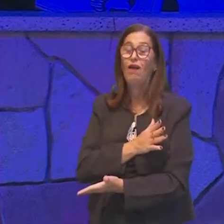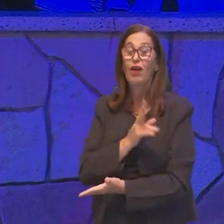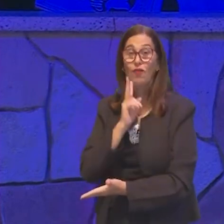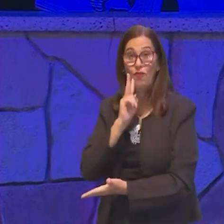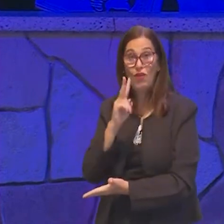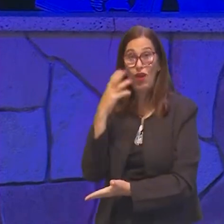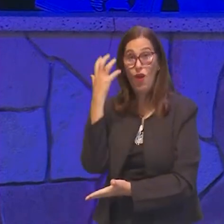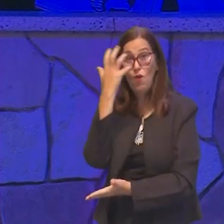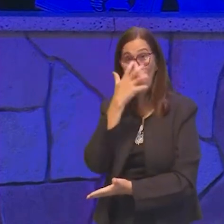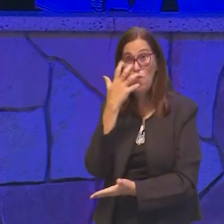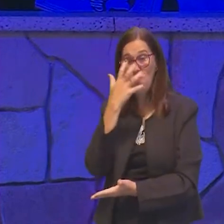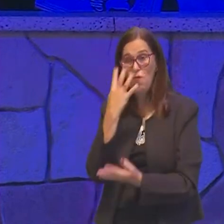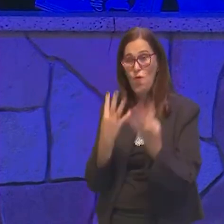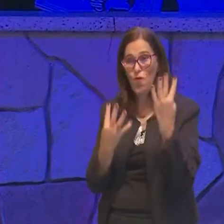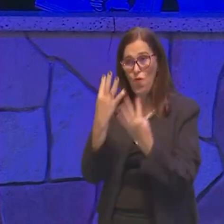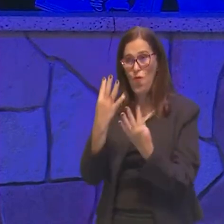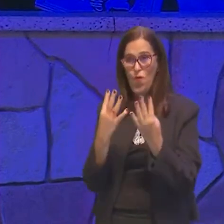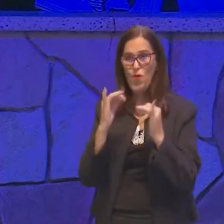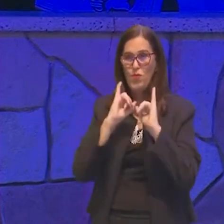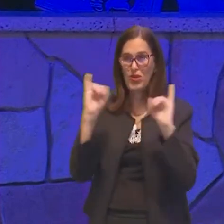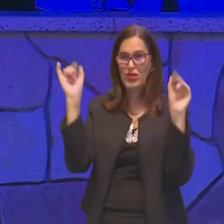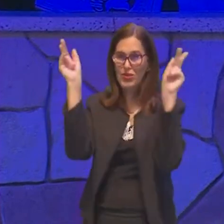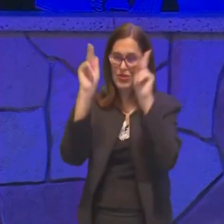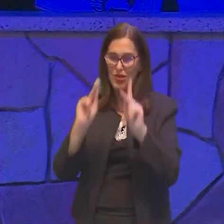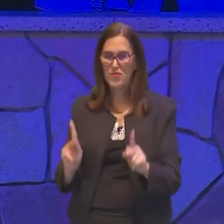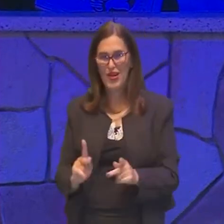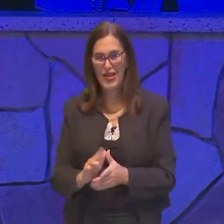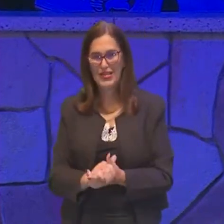música cantada pelo coro Mensageiros da Paz.